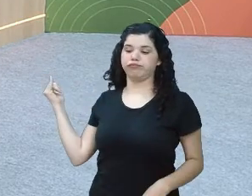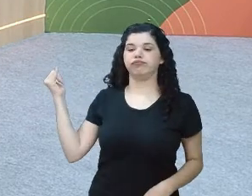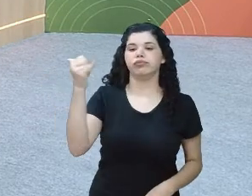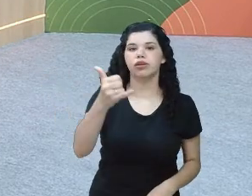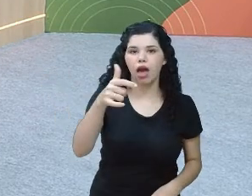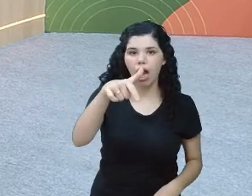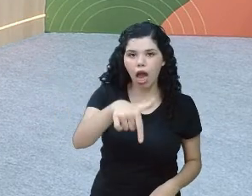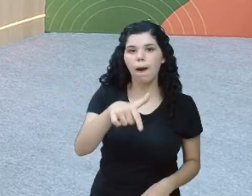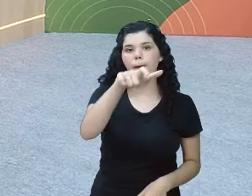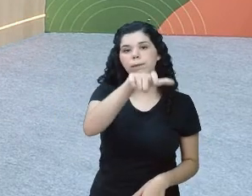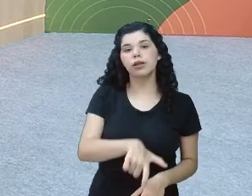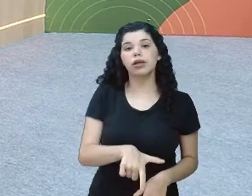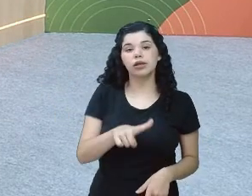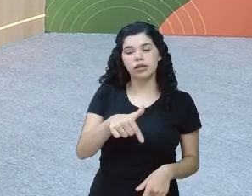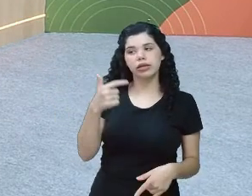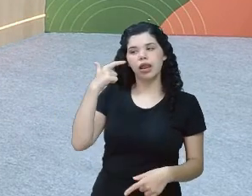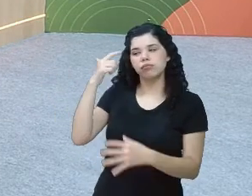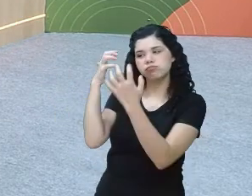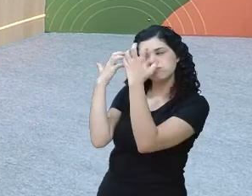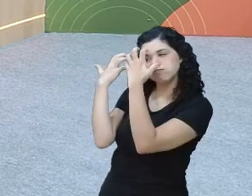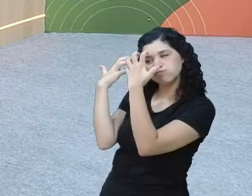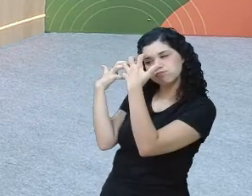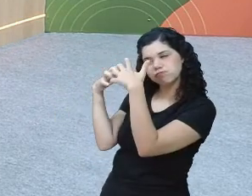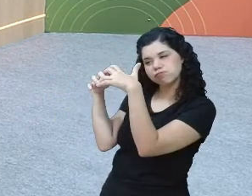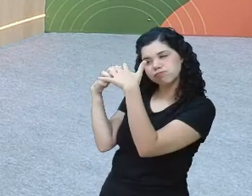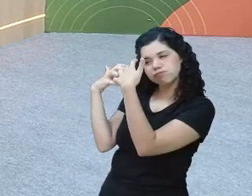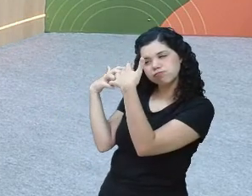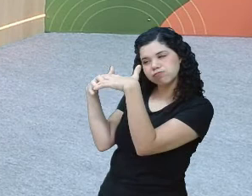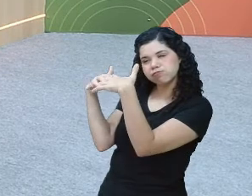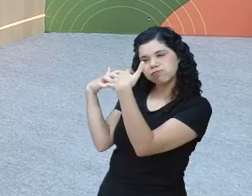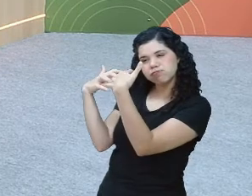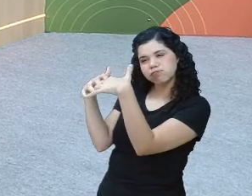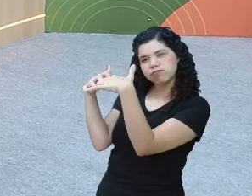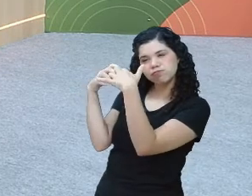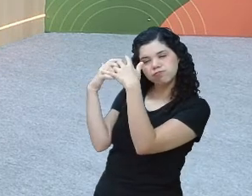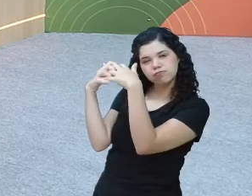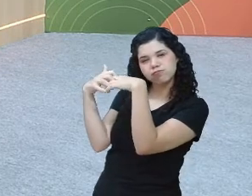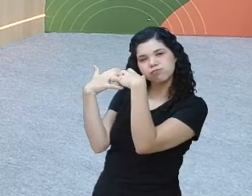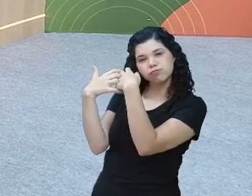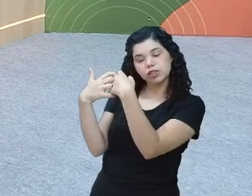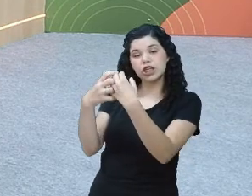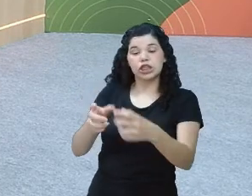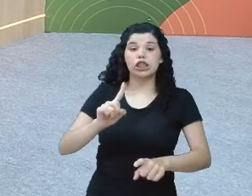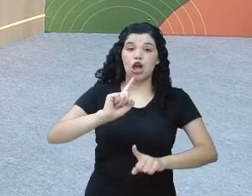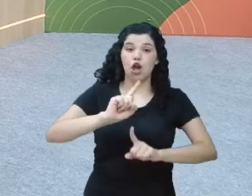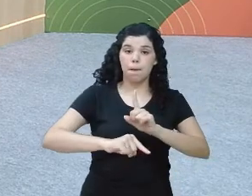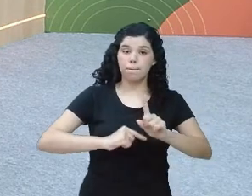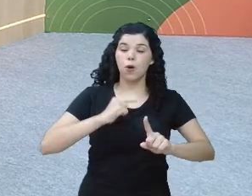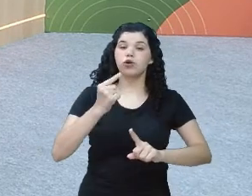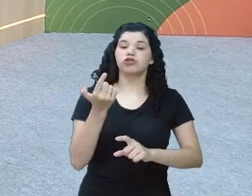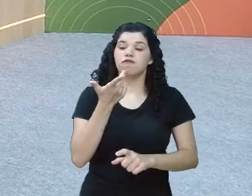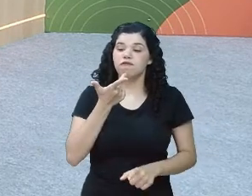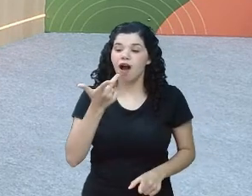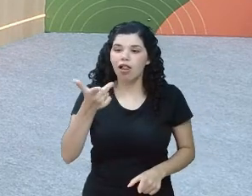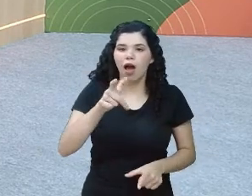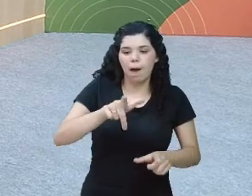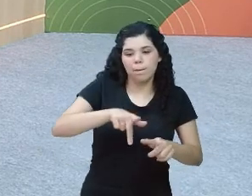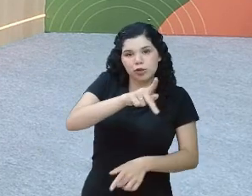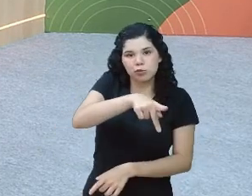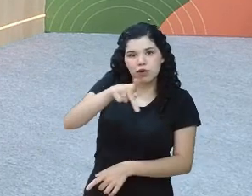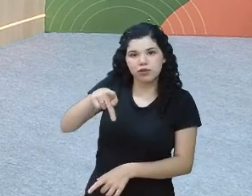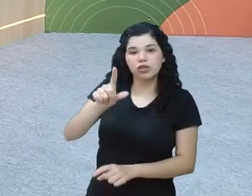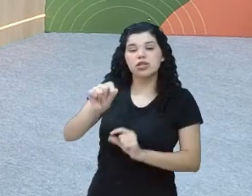ali para ouvir, não é? Refletir e fazer essa colocação para os professores. Ela vai fazer essa ponte entre